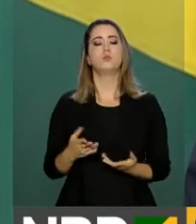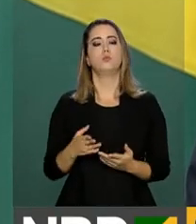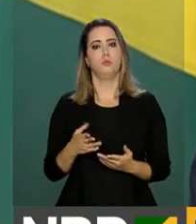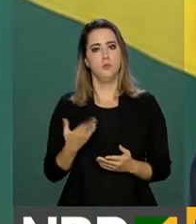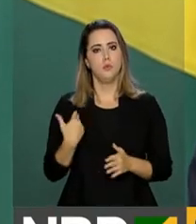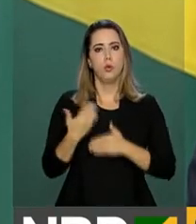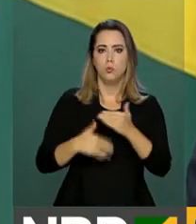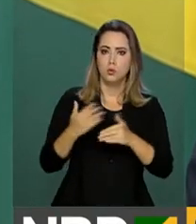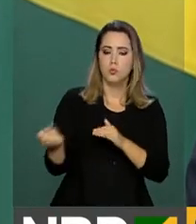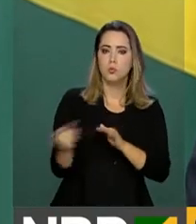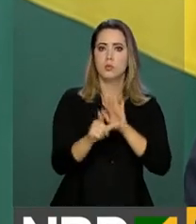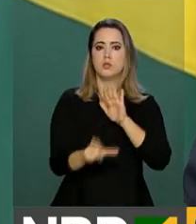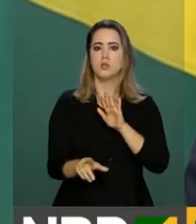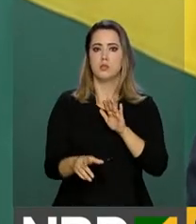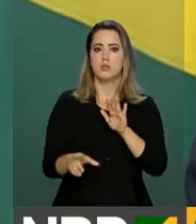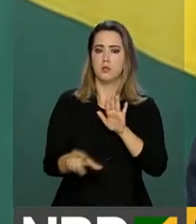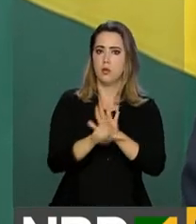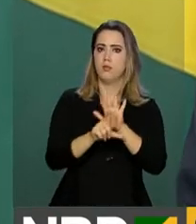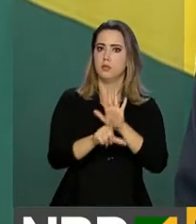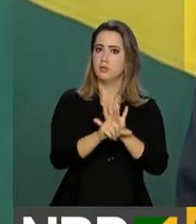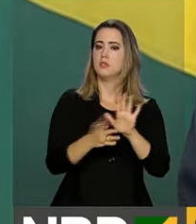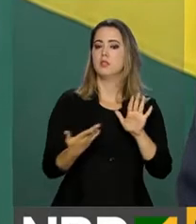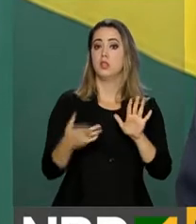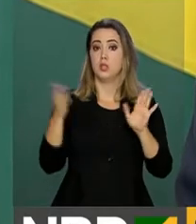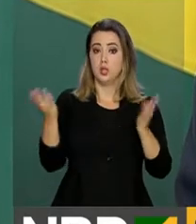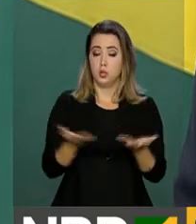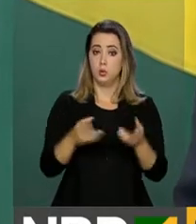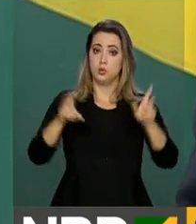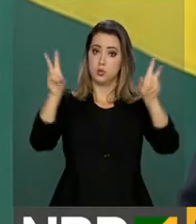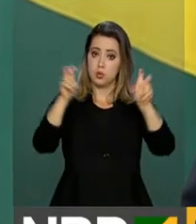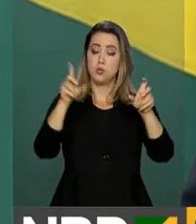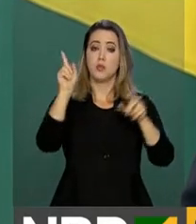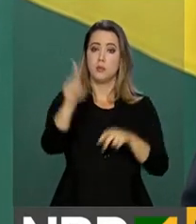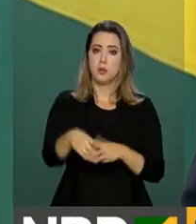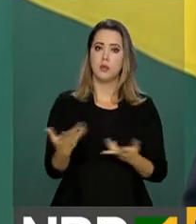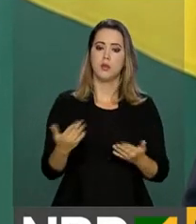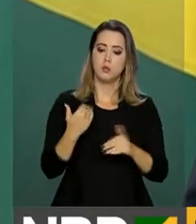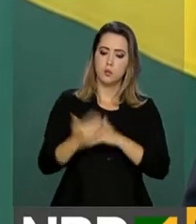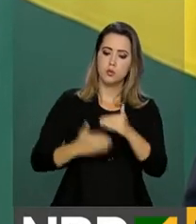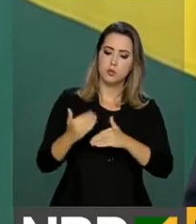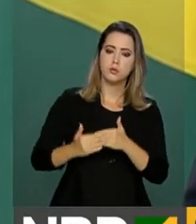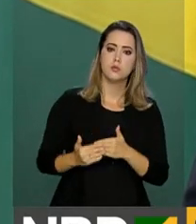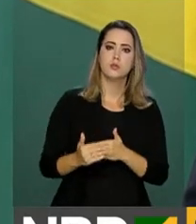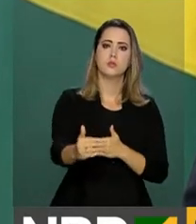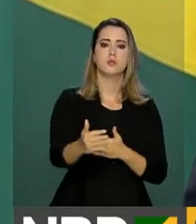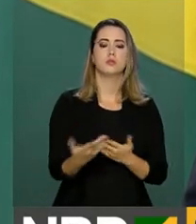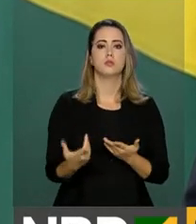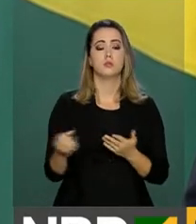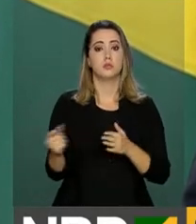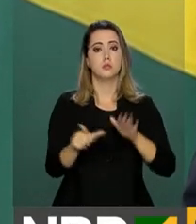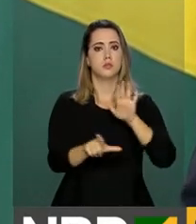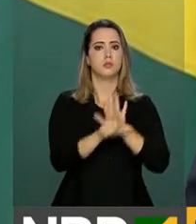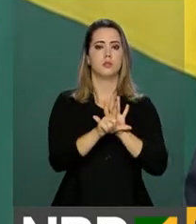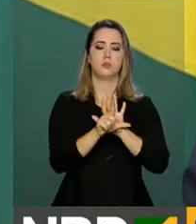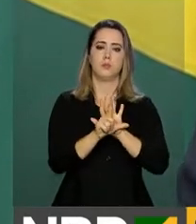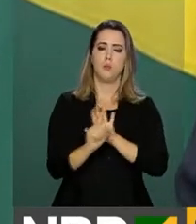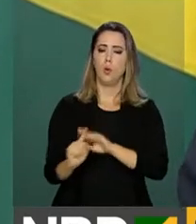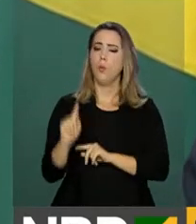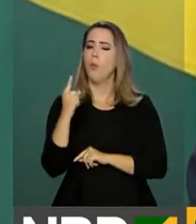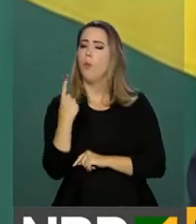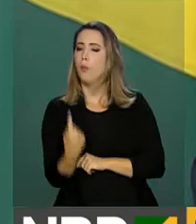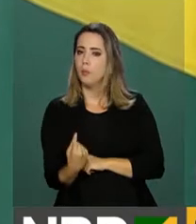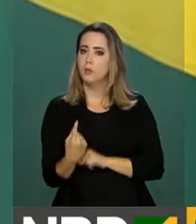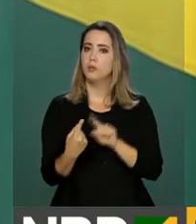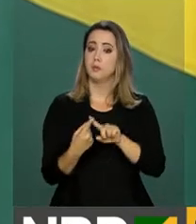as reformas e o tema de hoje é precisamente esta continuação das reformas uma delas